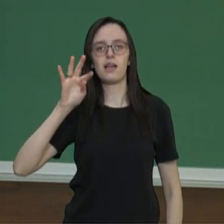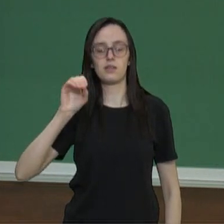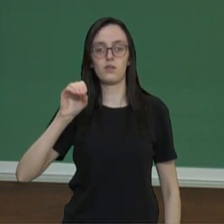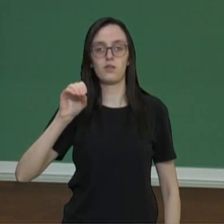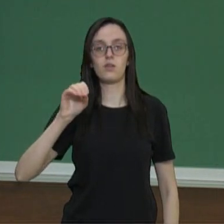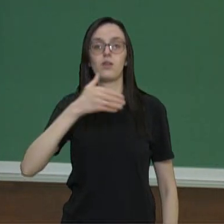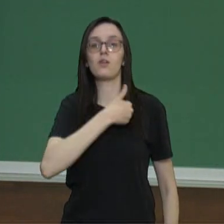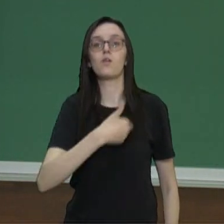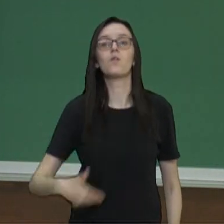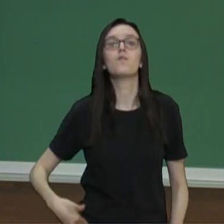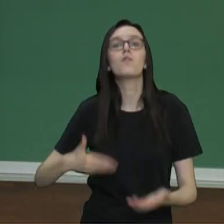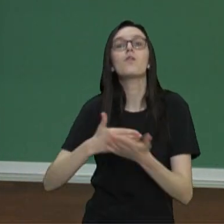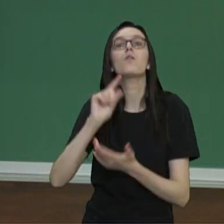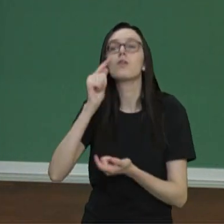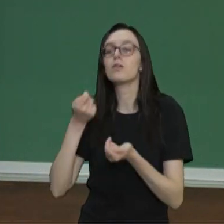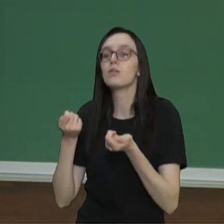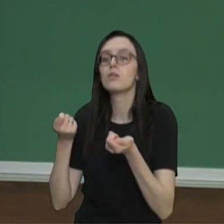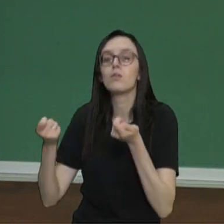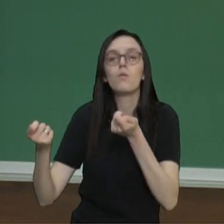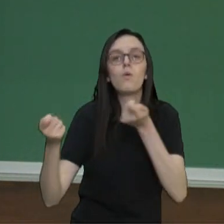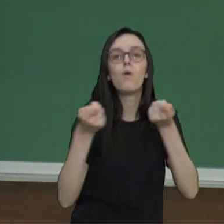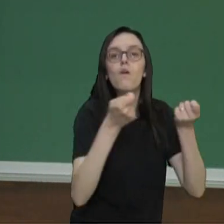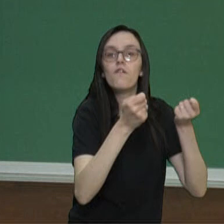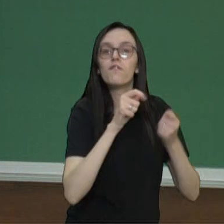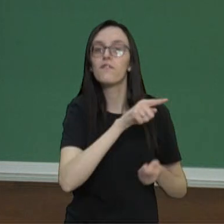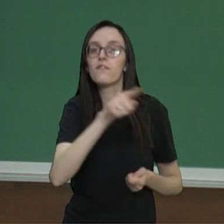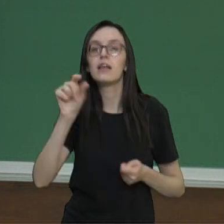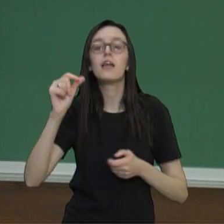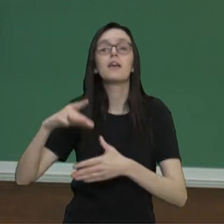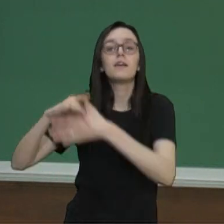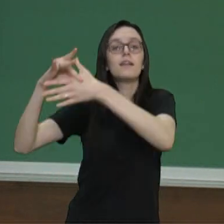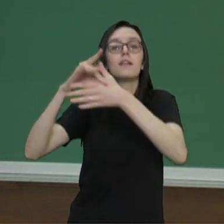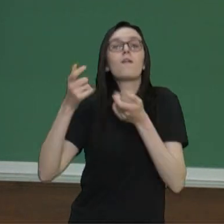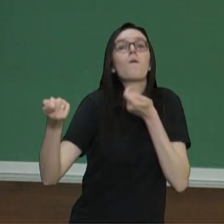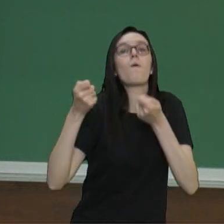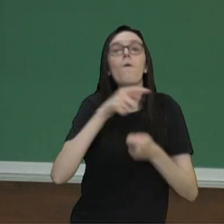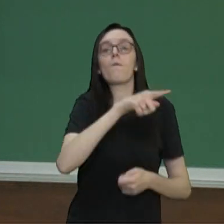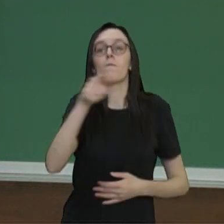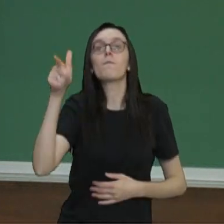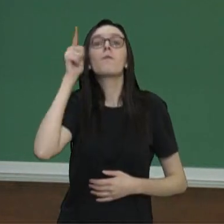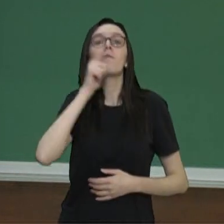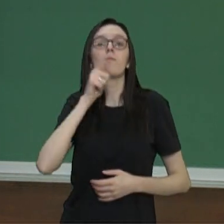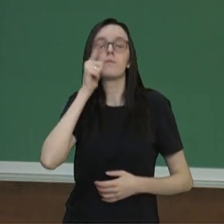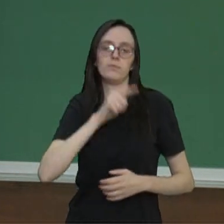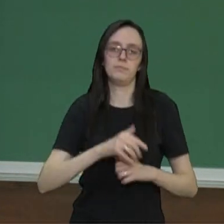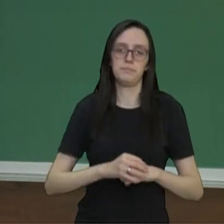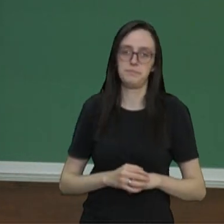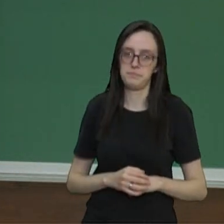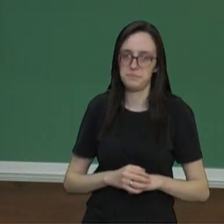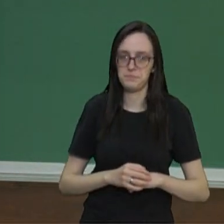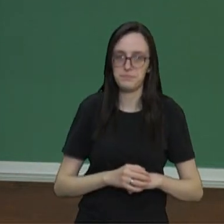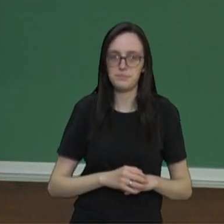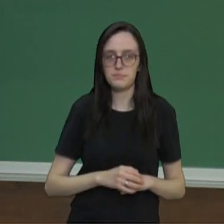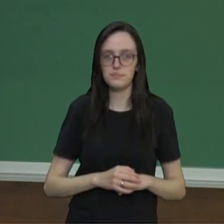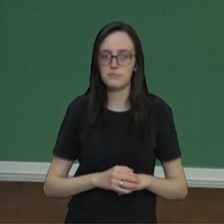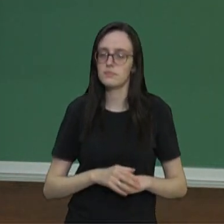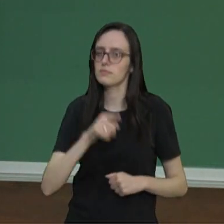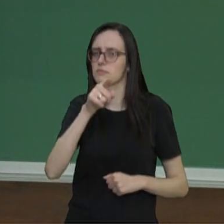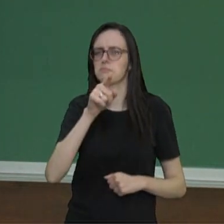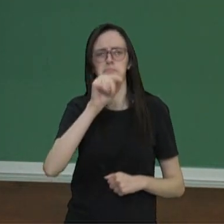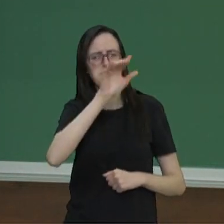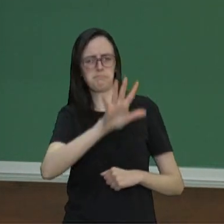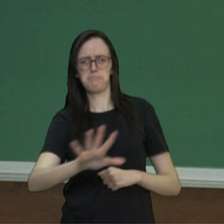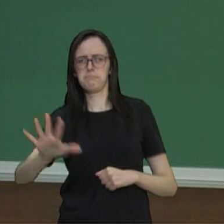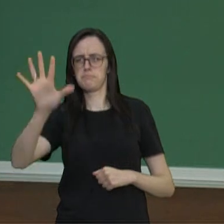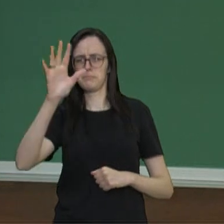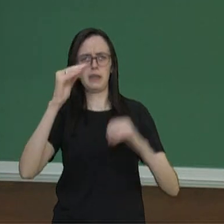governo passou agora a controlar os sindicatos. Quem liderava esses sindicatos passou a ser controlado pelo governo. Você tem